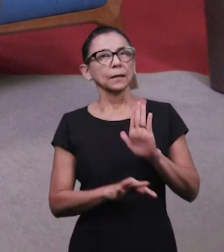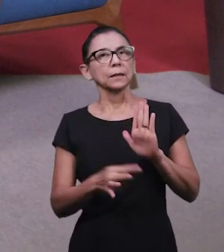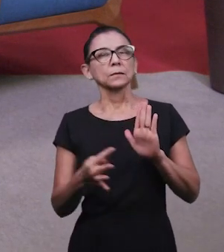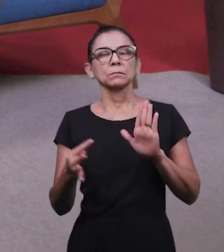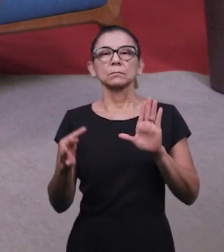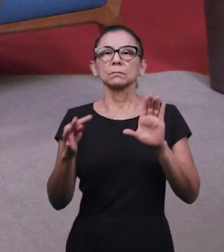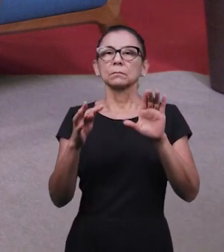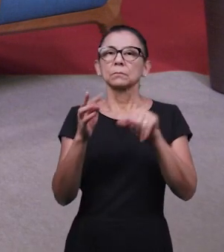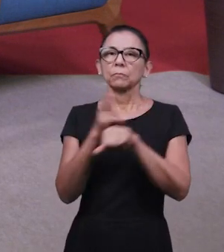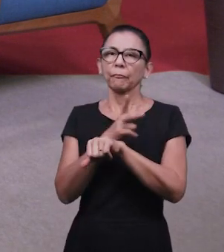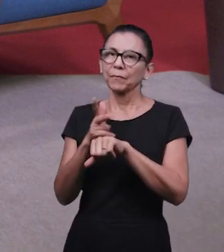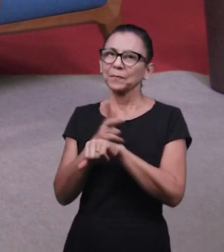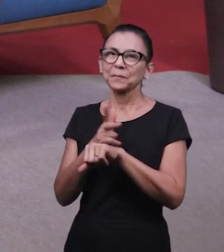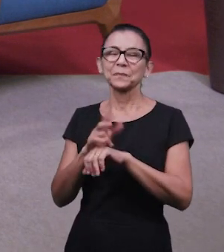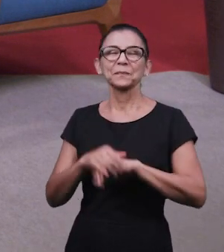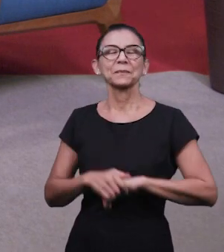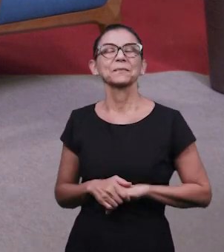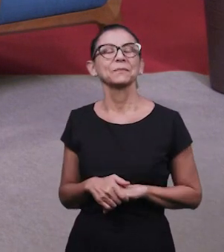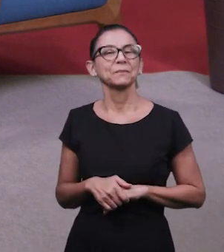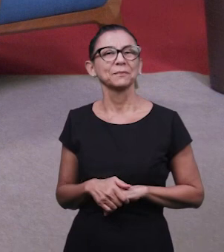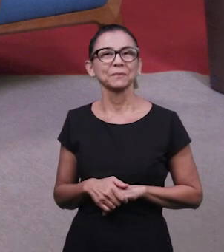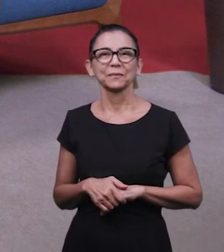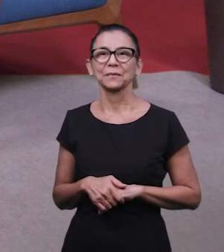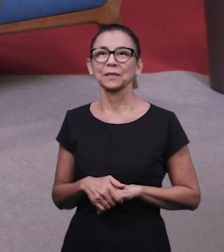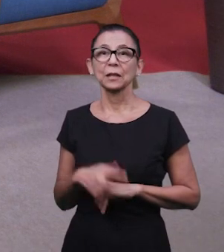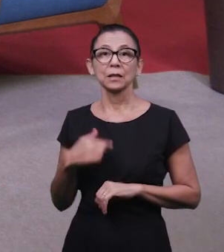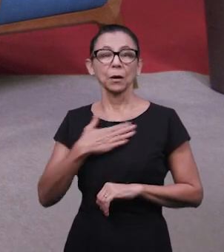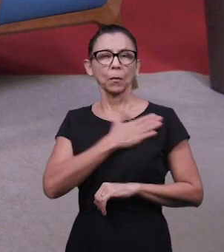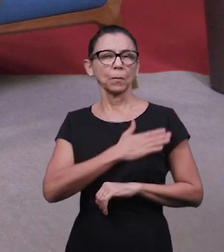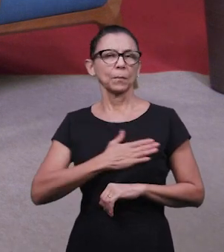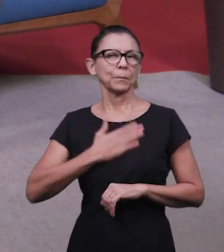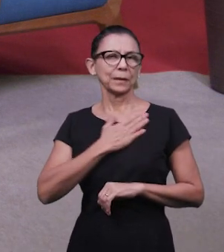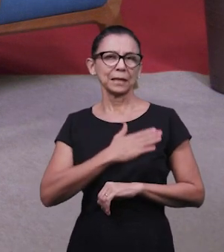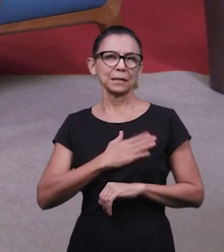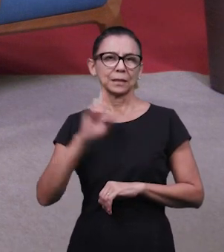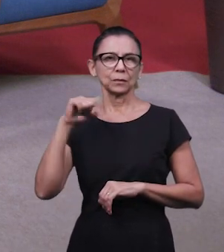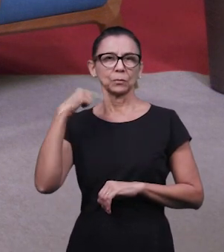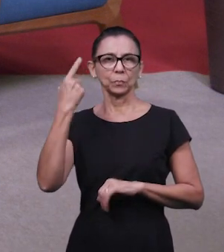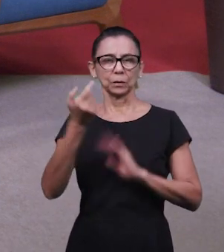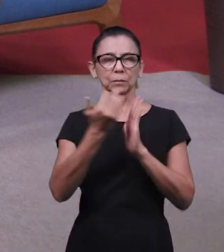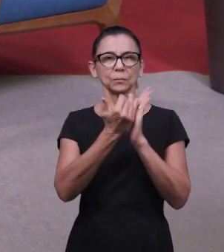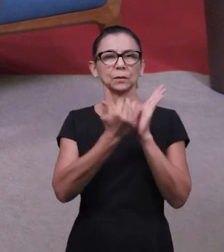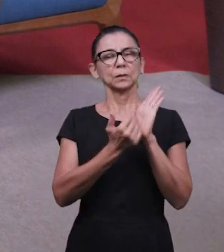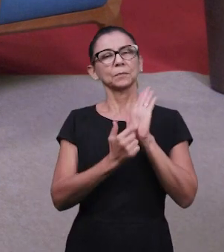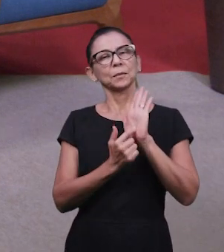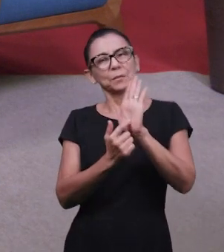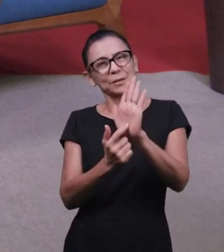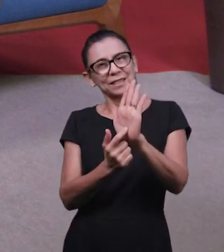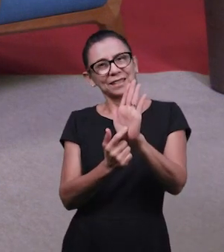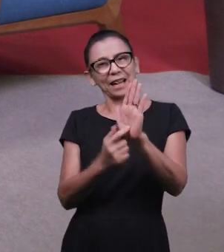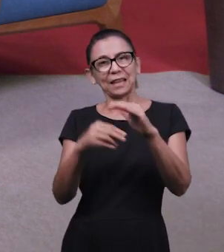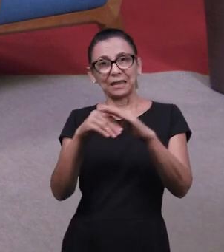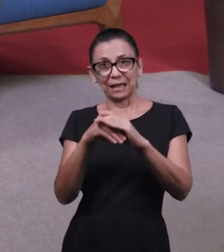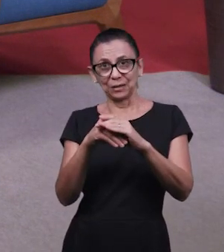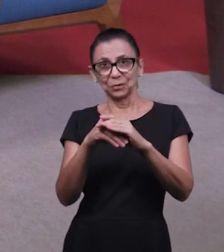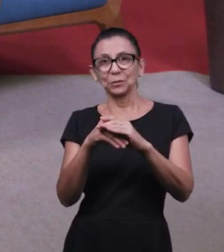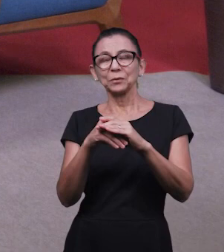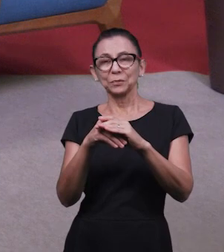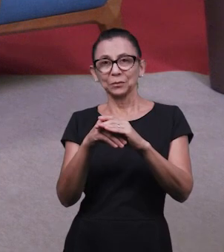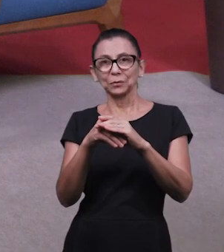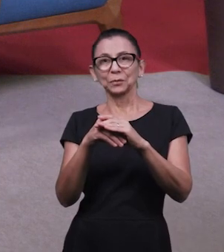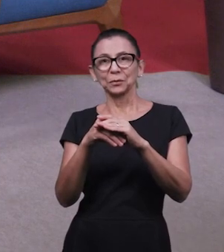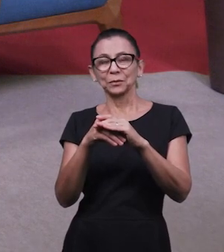a câmera para esse QR Code, câmera do seu celular, para esse QR Code que está aparecendo aí na tela, e você vai ter a oportunidade de enviar a sua mensagem